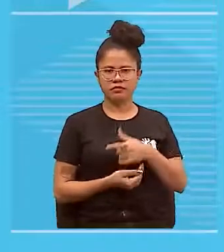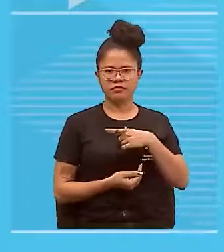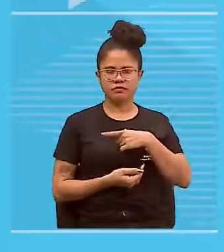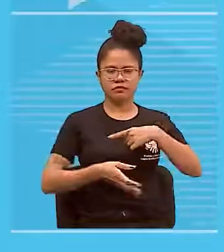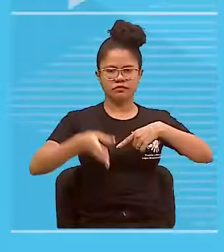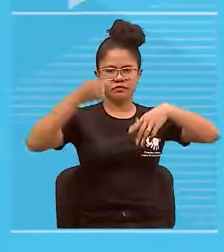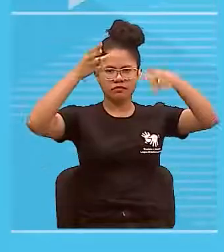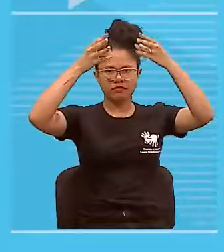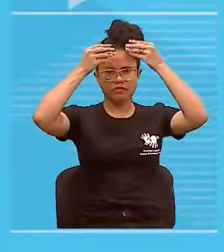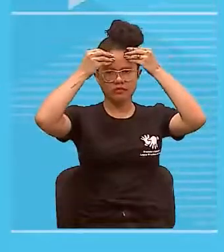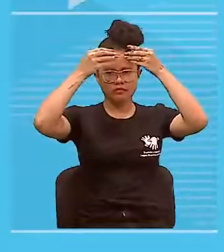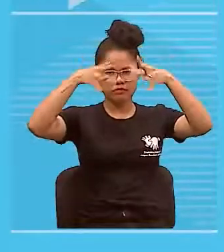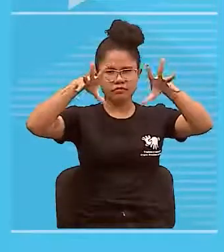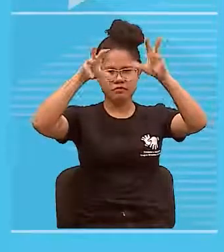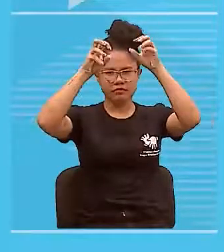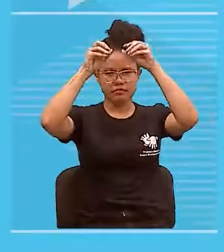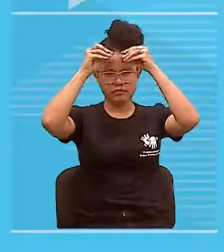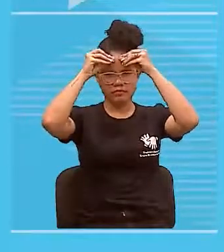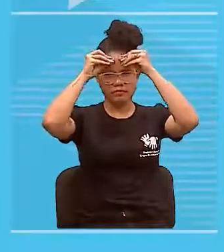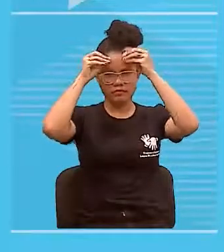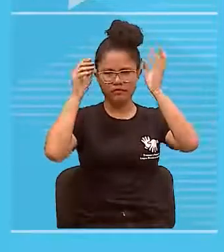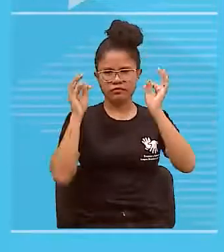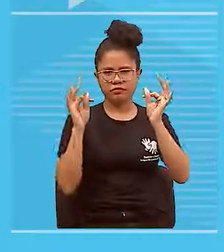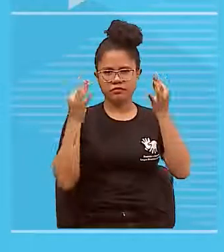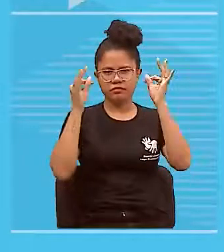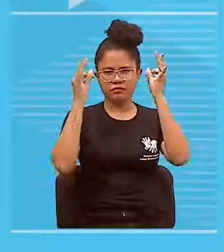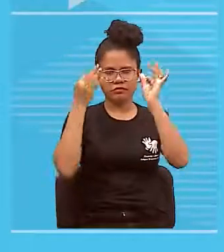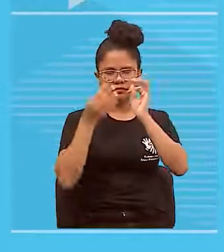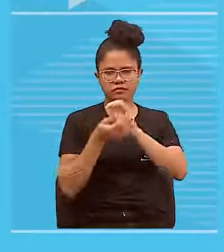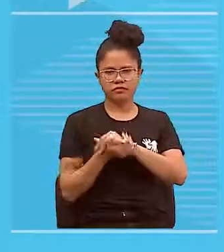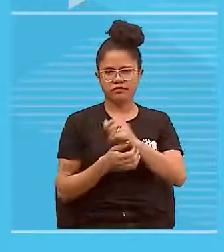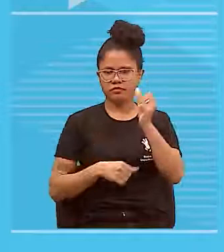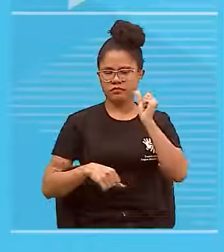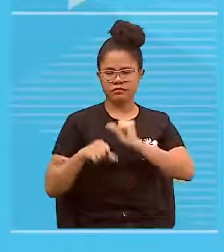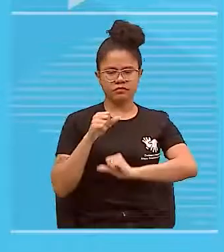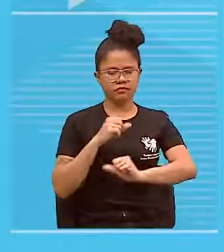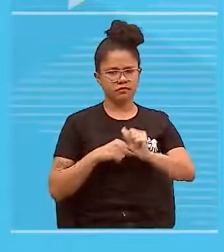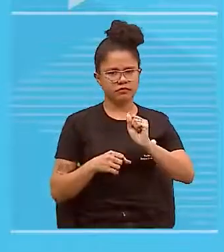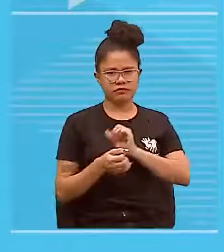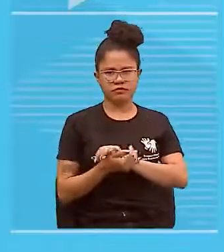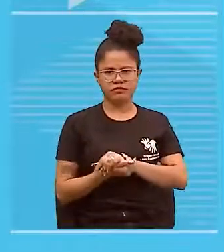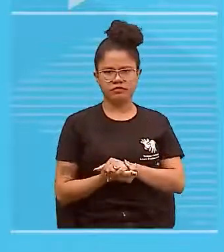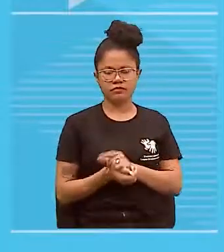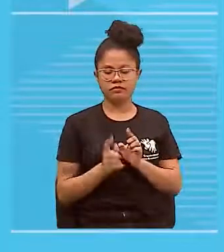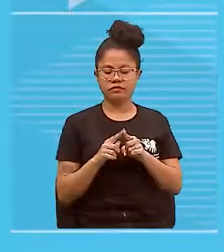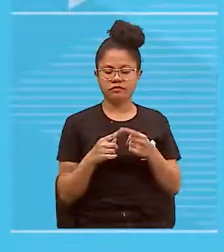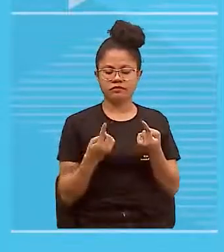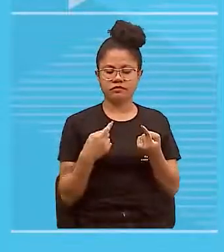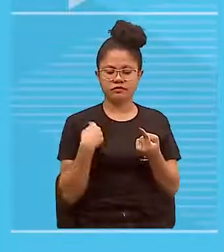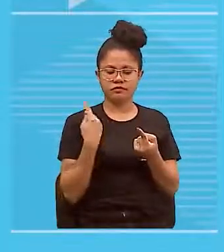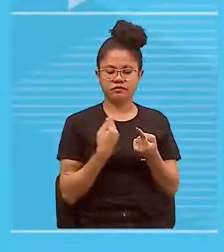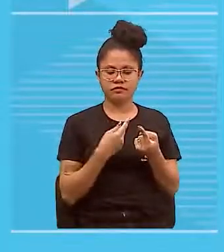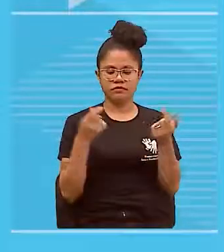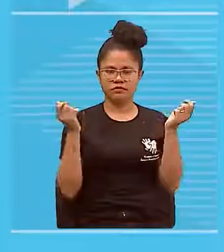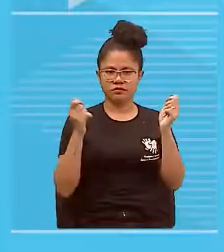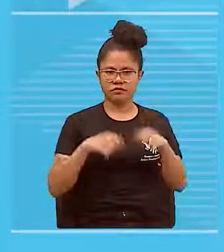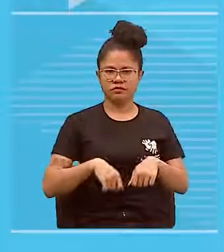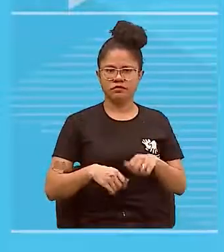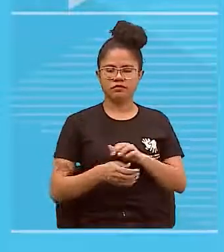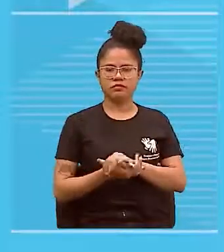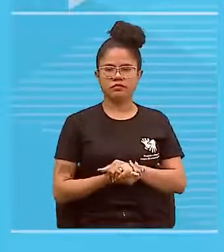informações tecnológicas isso não muda mais Tá mas nós precisamos né